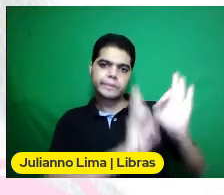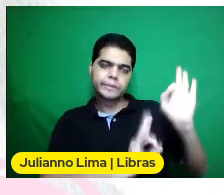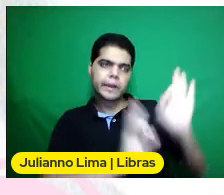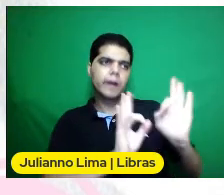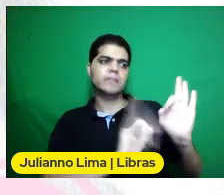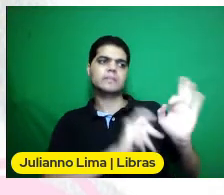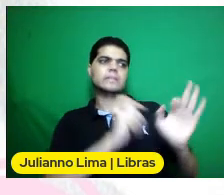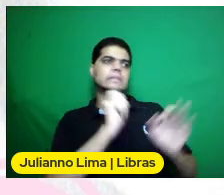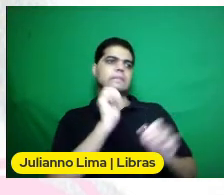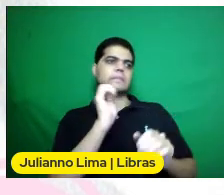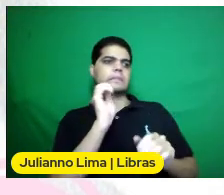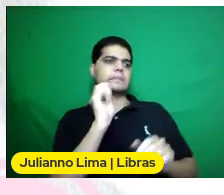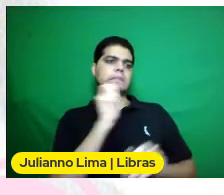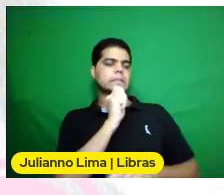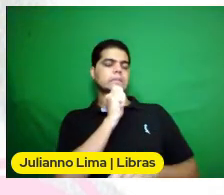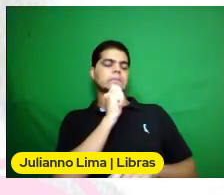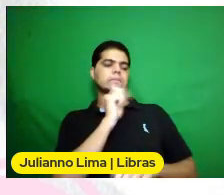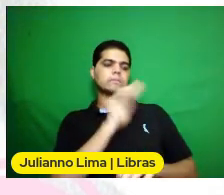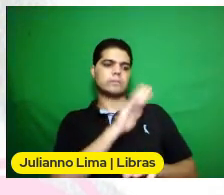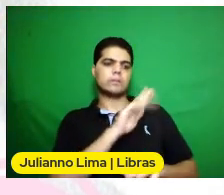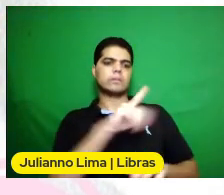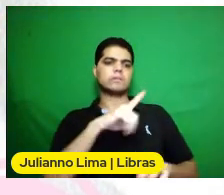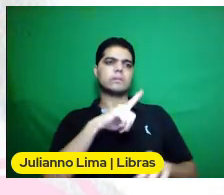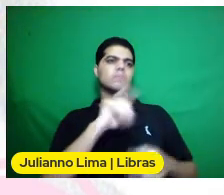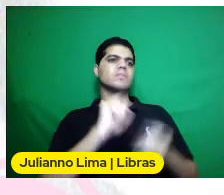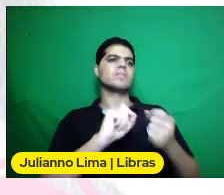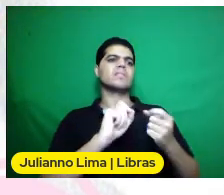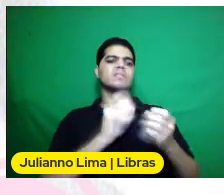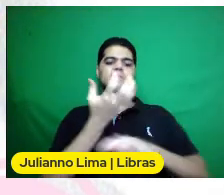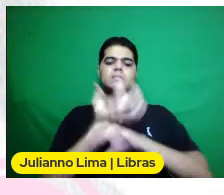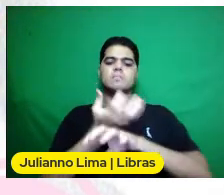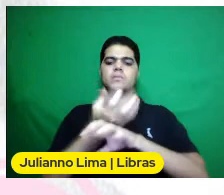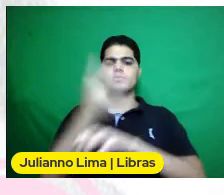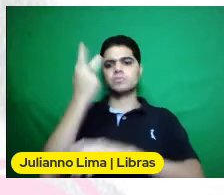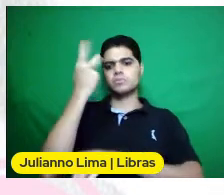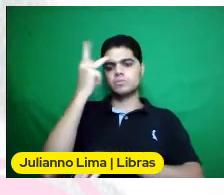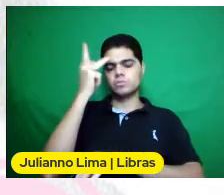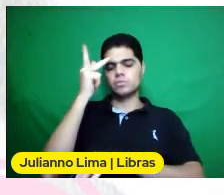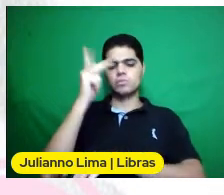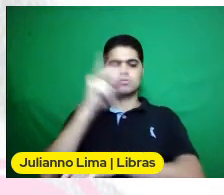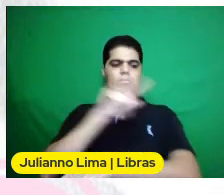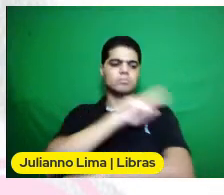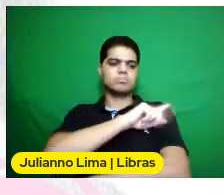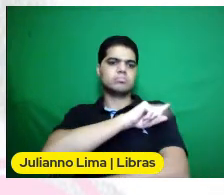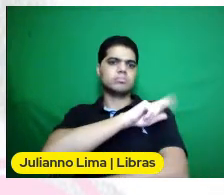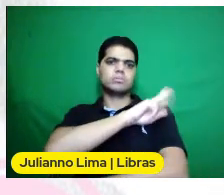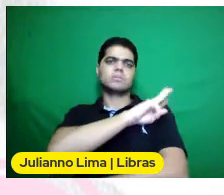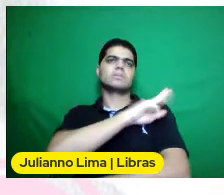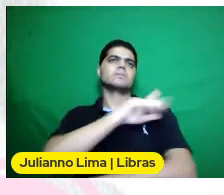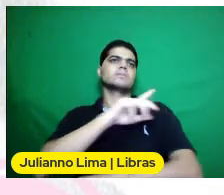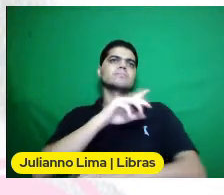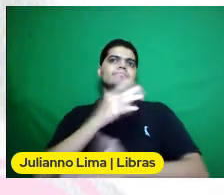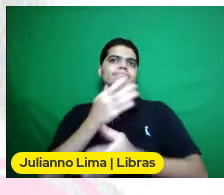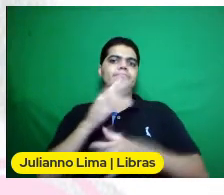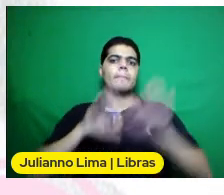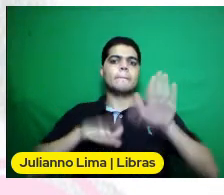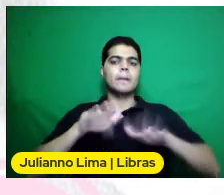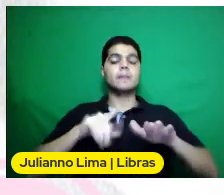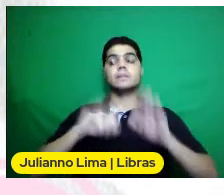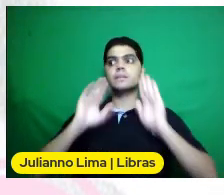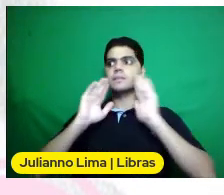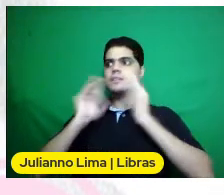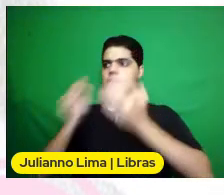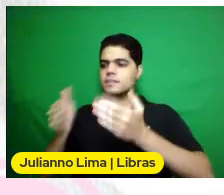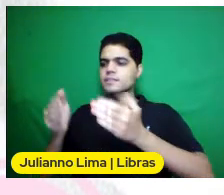em história no ensino médio, mas que tem interesse em discutir questões ou problematizar